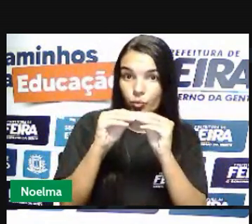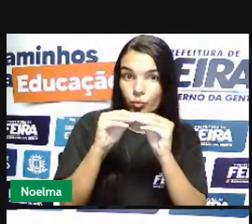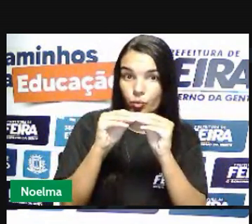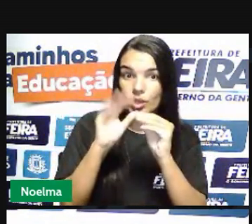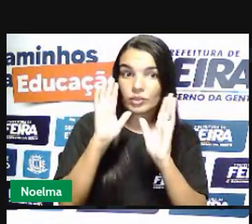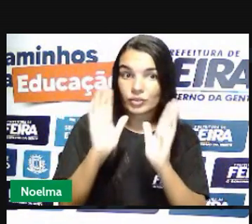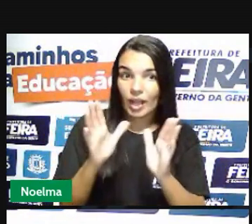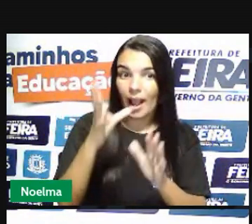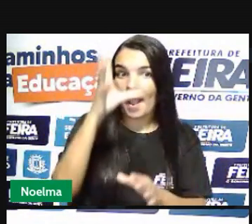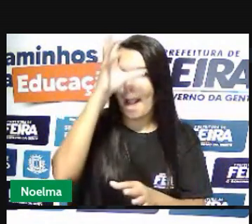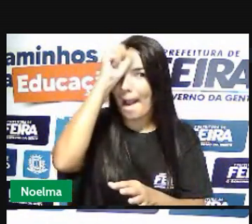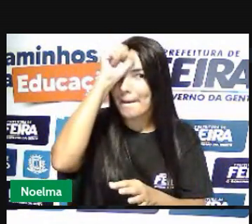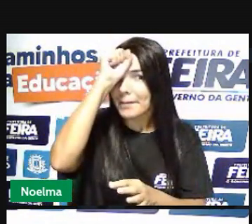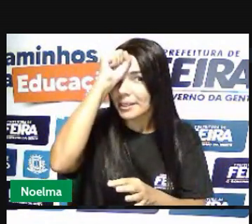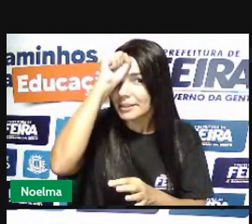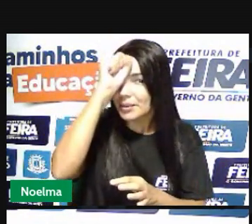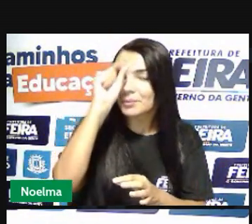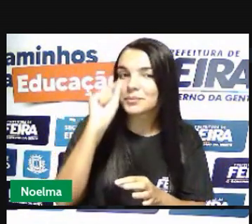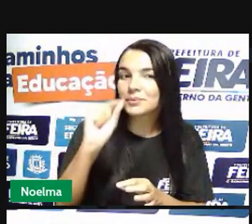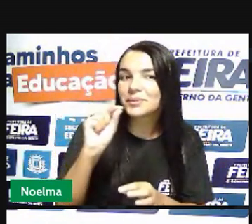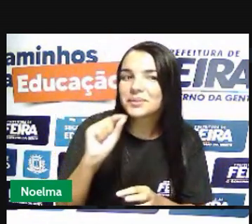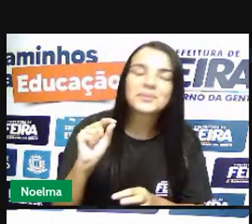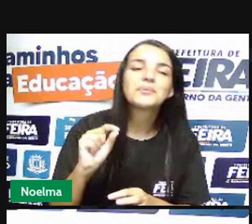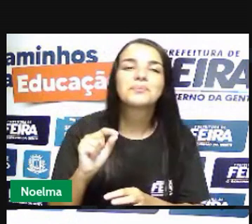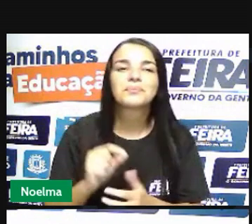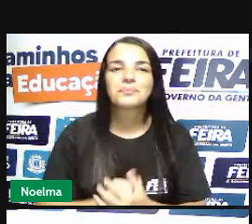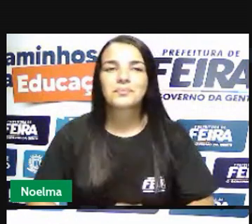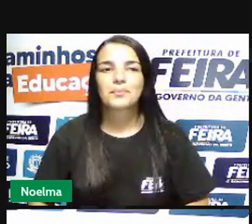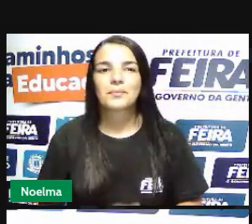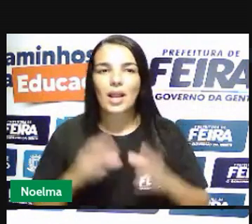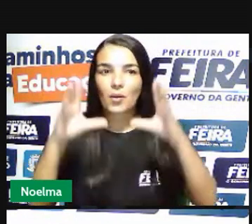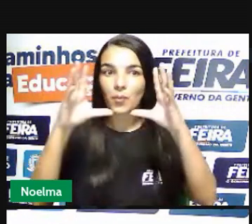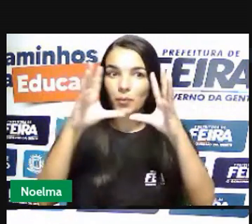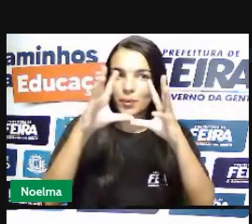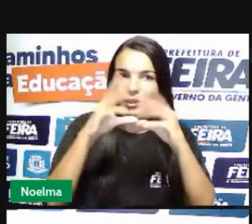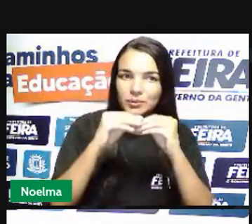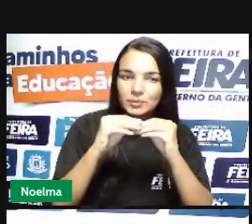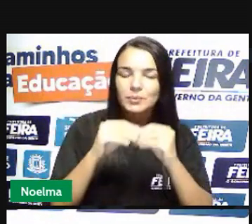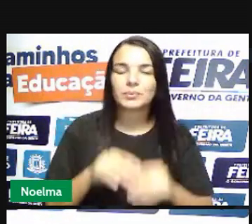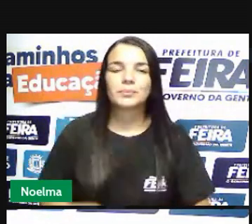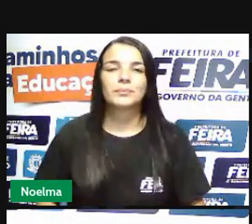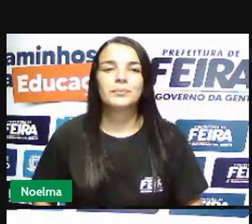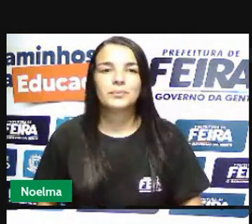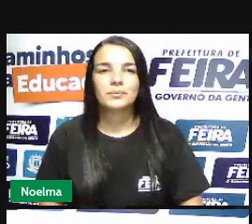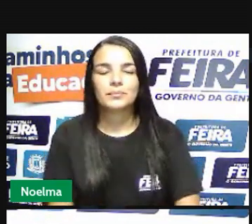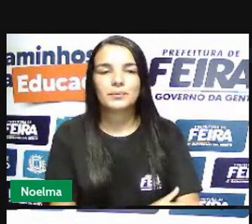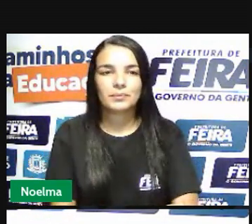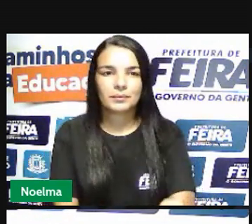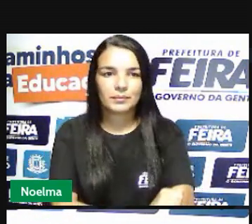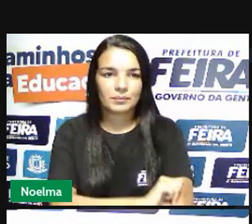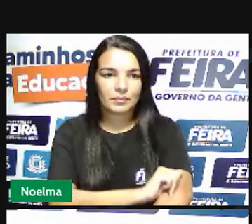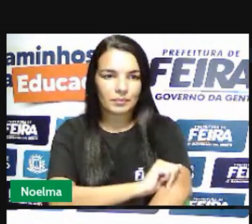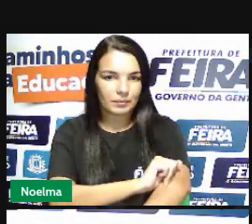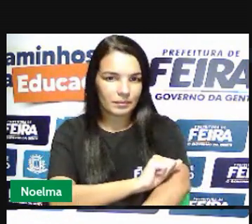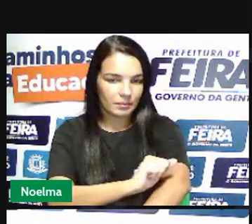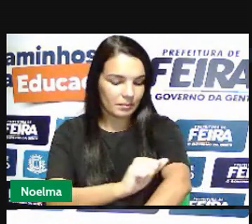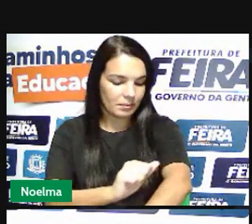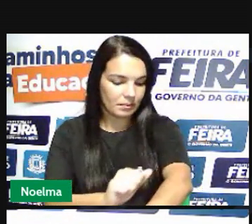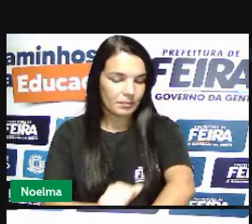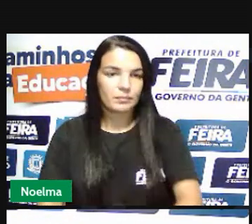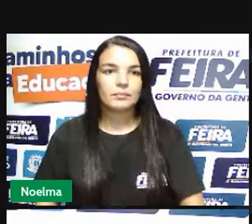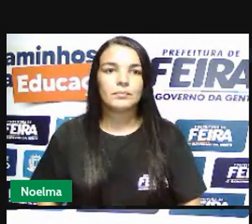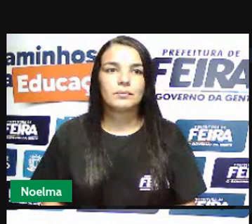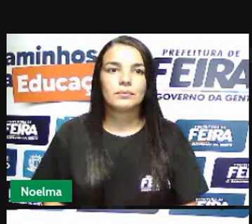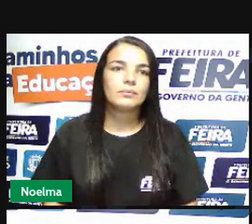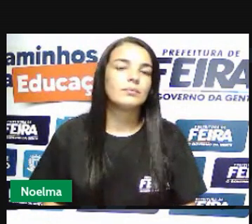Revisando o que a gente aprendeu hoje, nós vamos ver aqui um breve resumo de menos de 4 minutos, certo? Sobre a Conjuração Baiana.